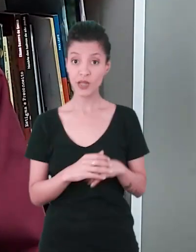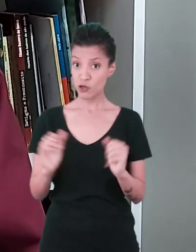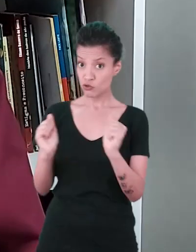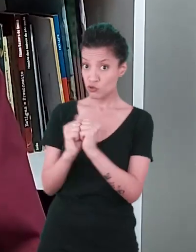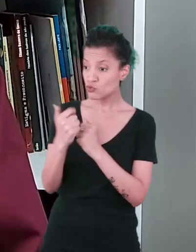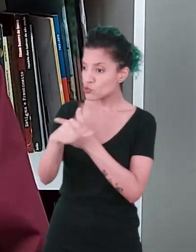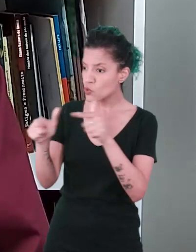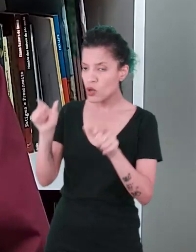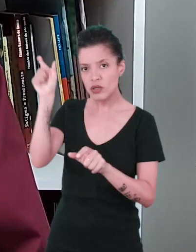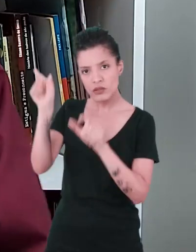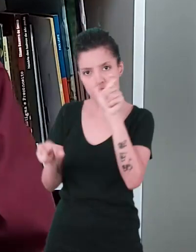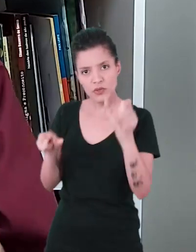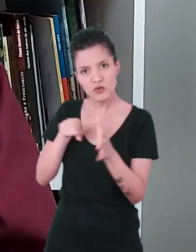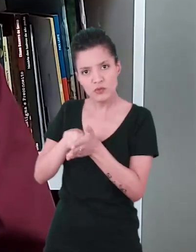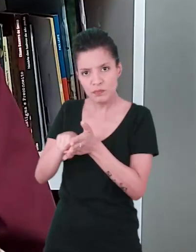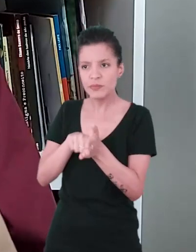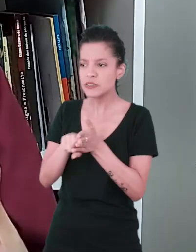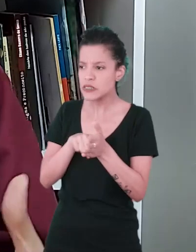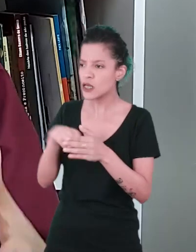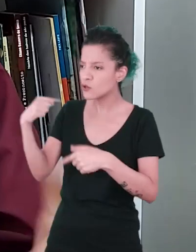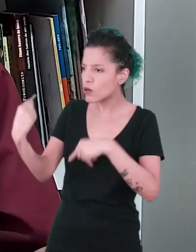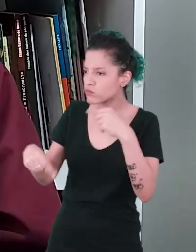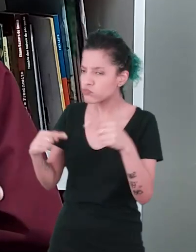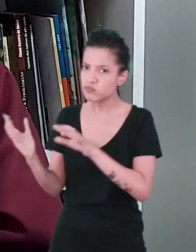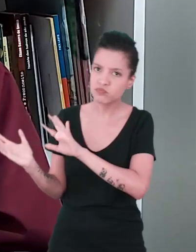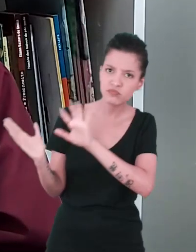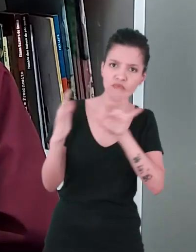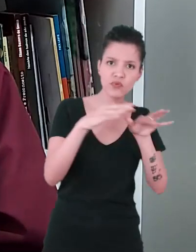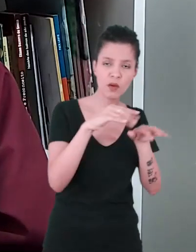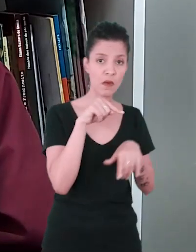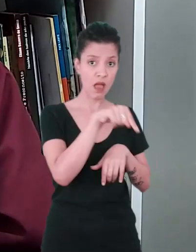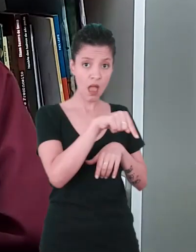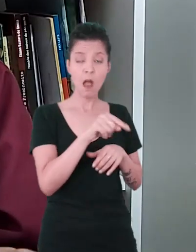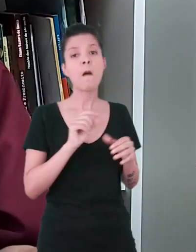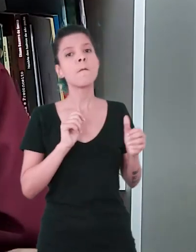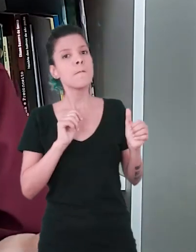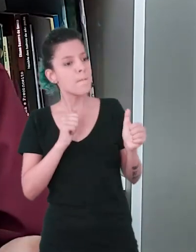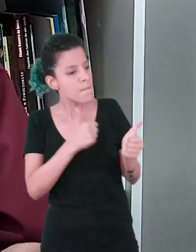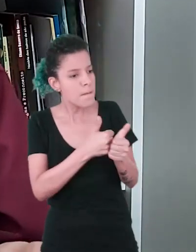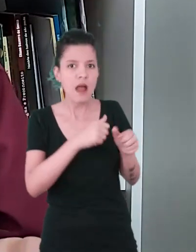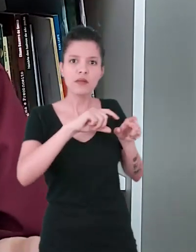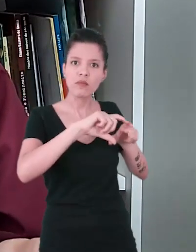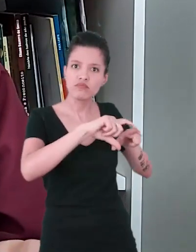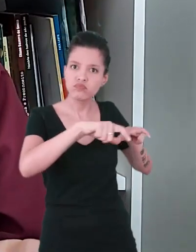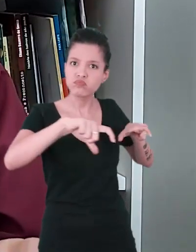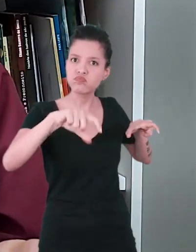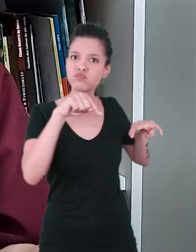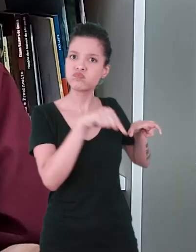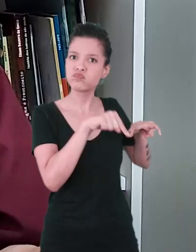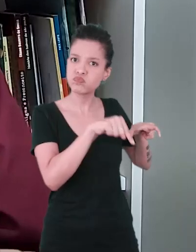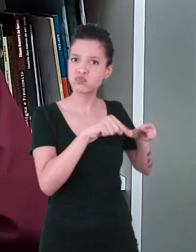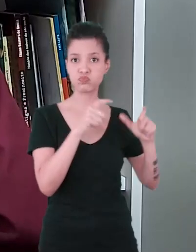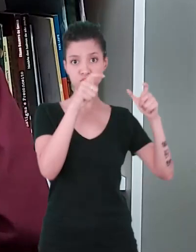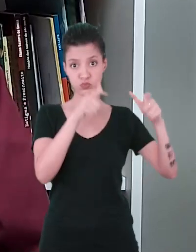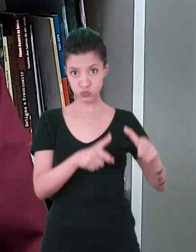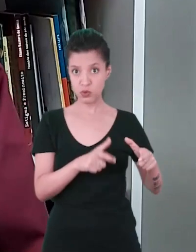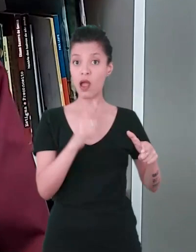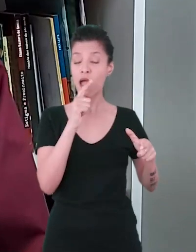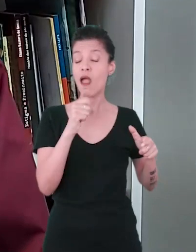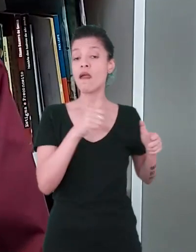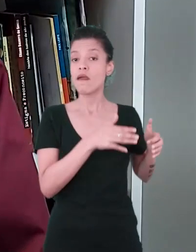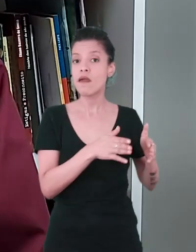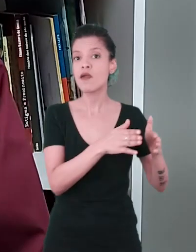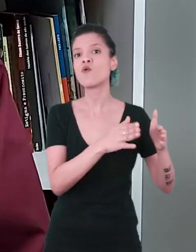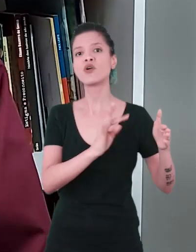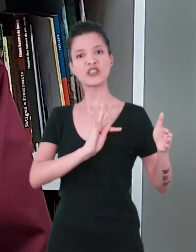na época, que esses patrimônios que eu estou falando estão margeados, margeando a região ali onde está localizado o Rio Tietê.